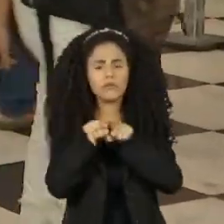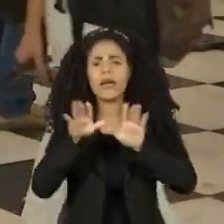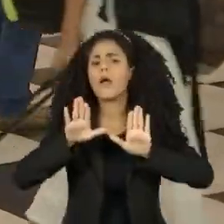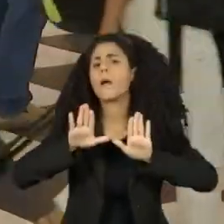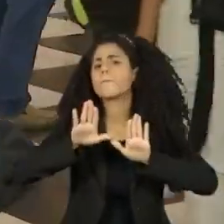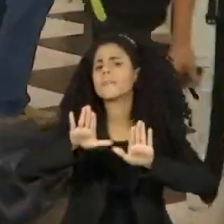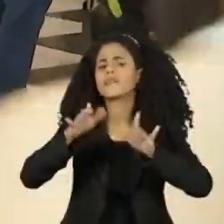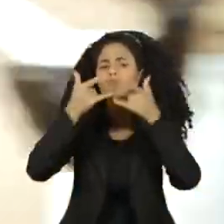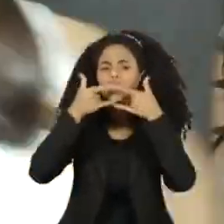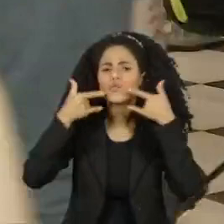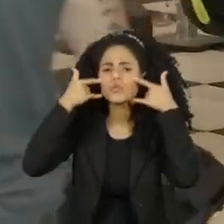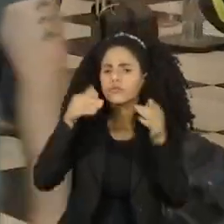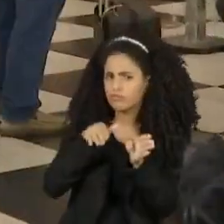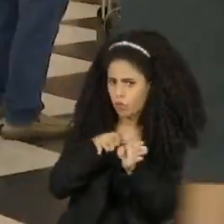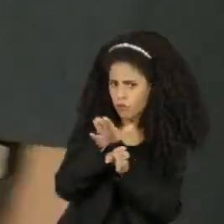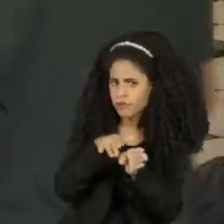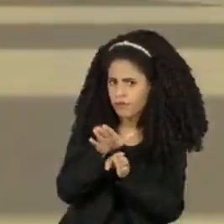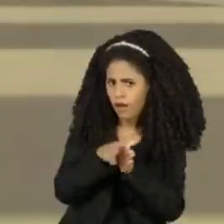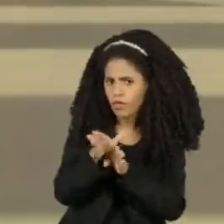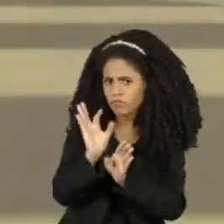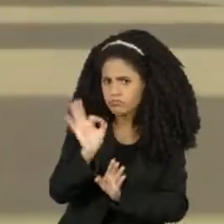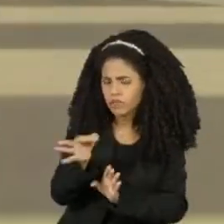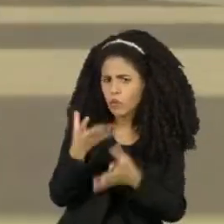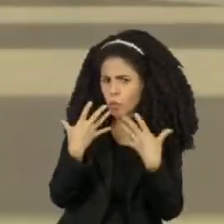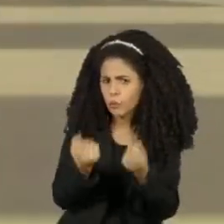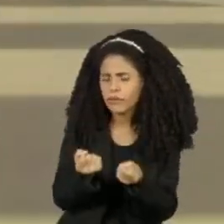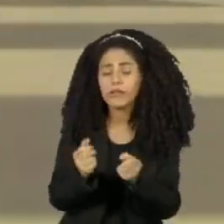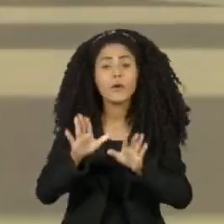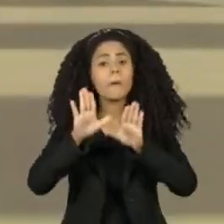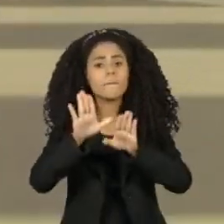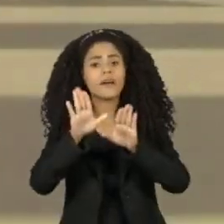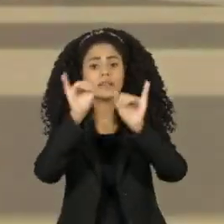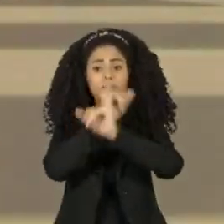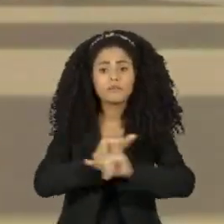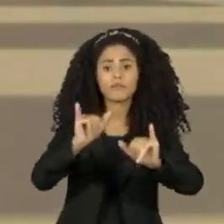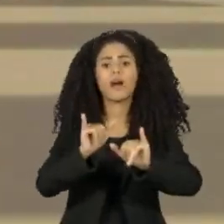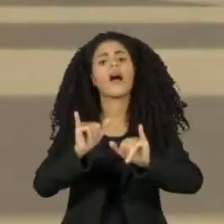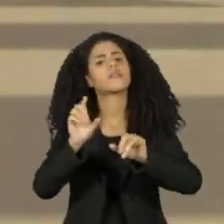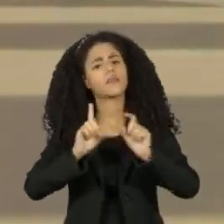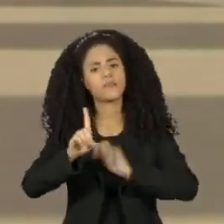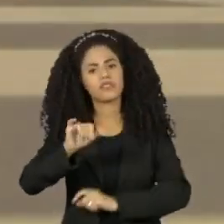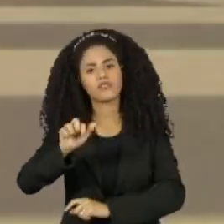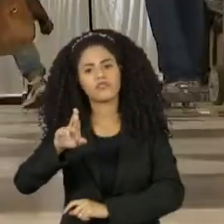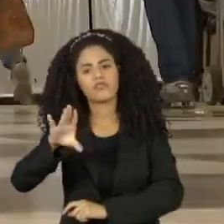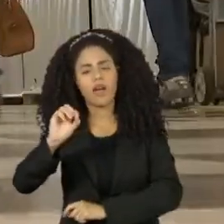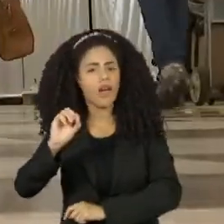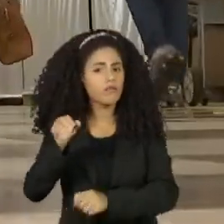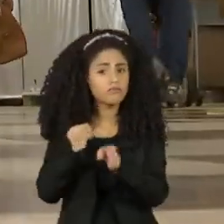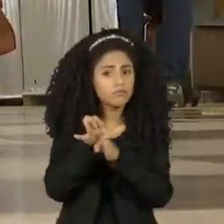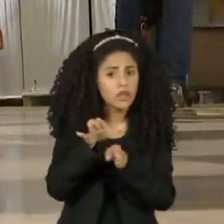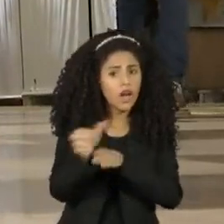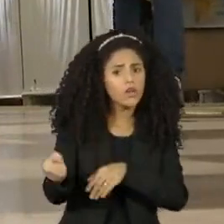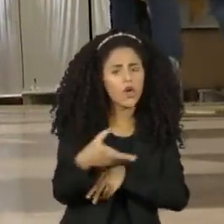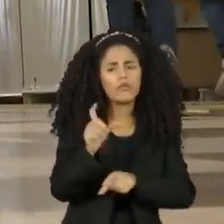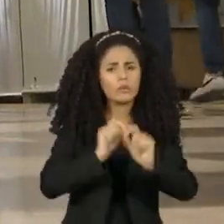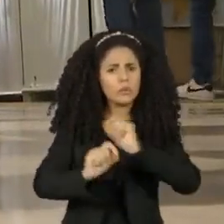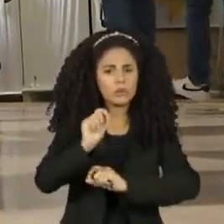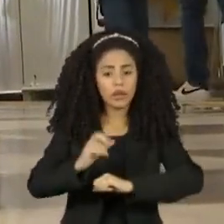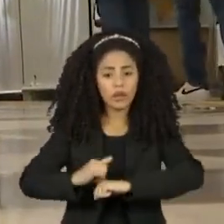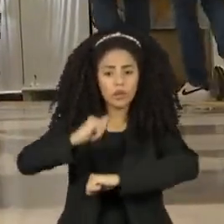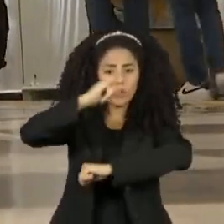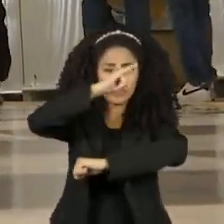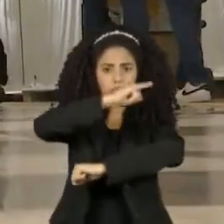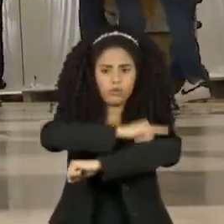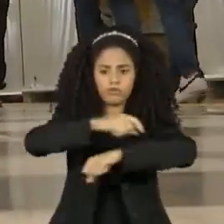uso segue recomendado. O texto publicado no Diário Oficial de hoje trouxe uma nova orientação. Os aeroportos